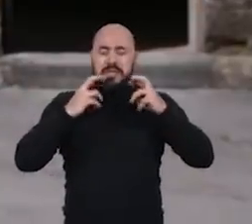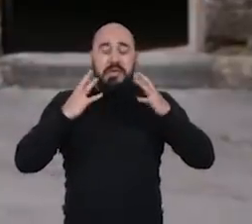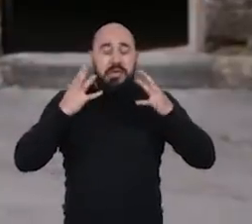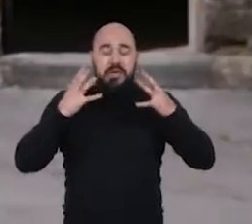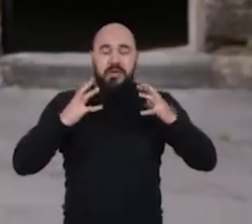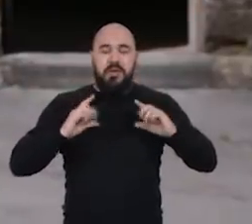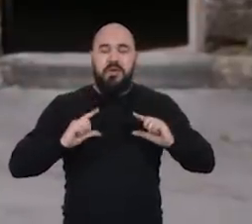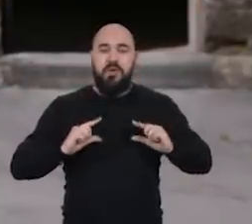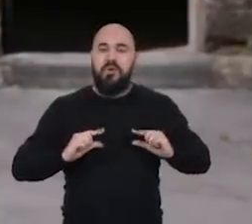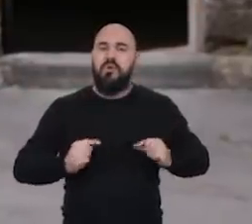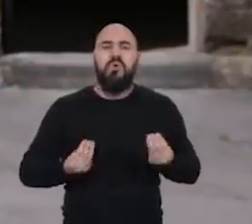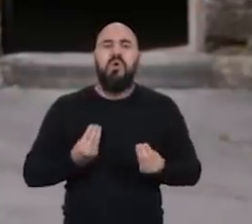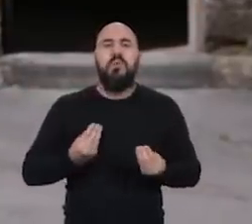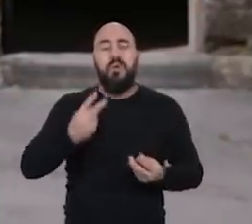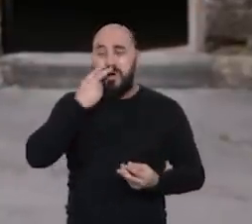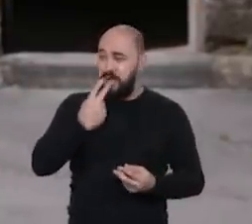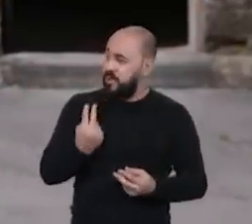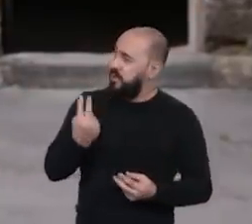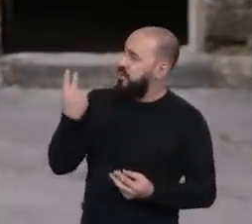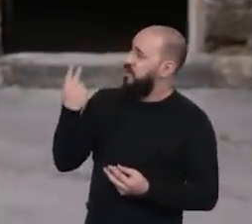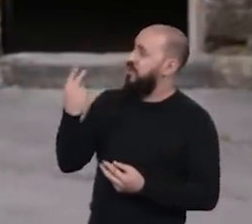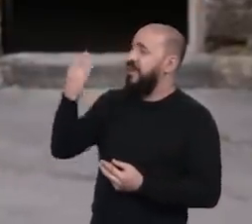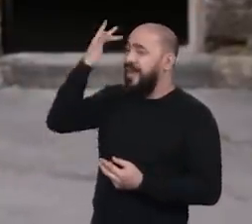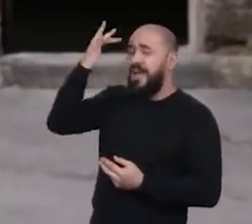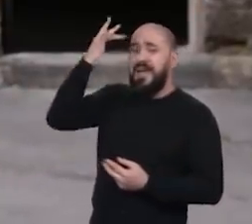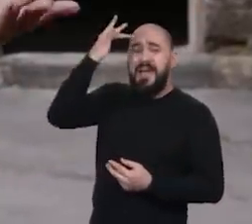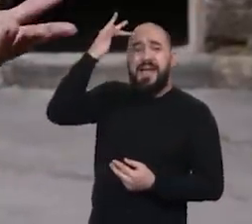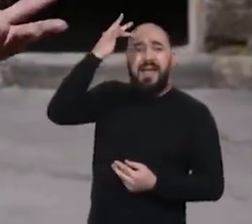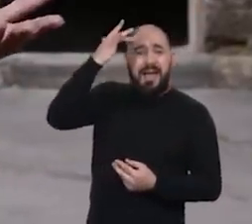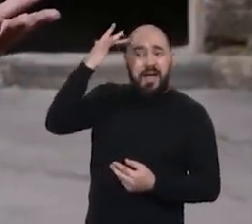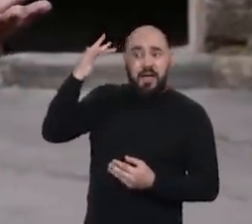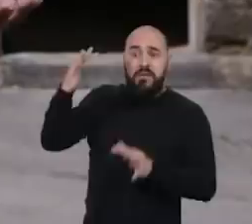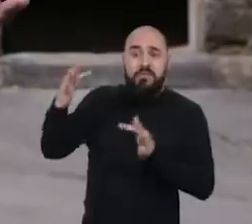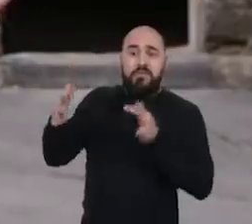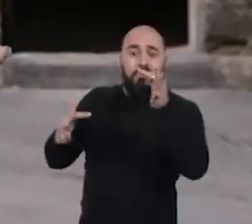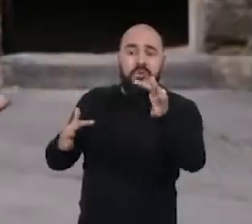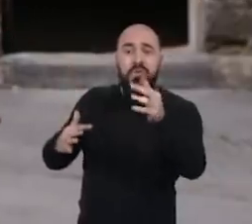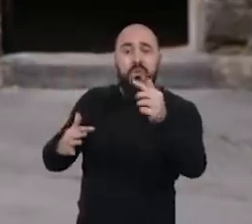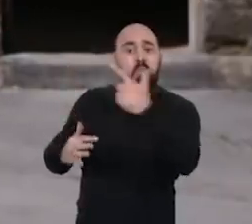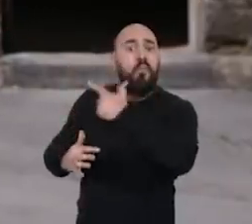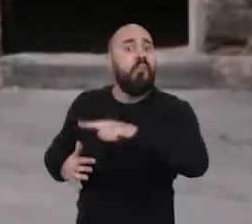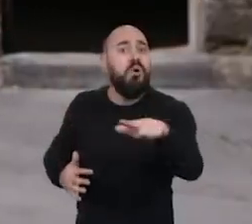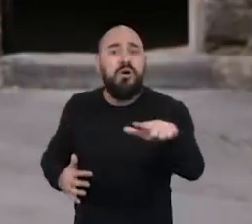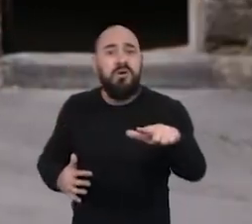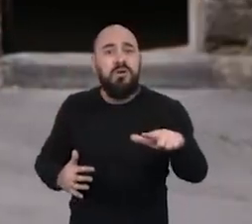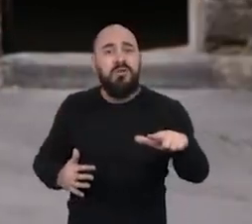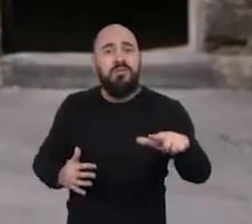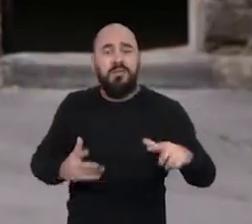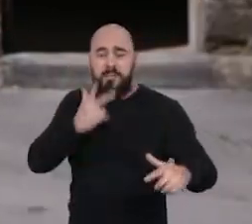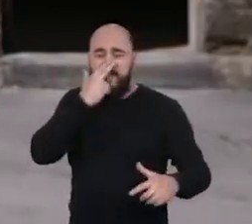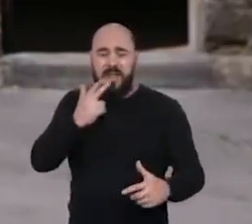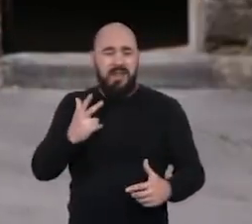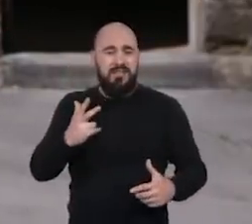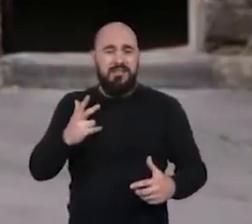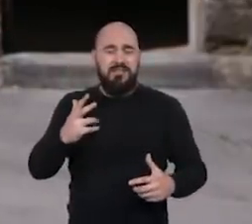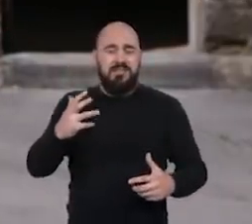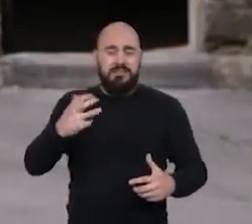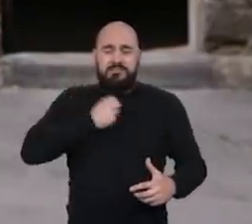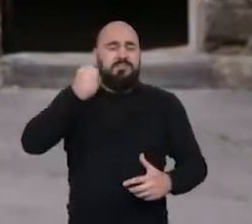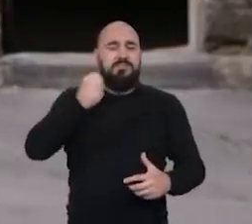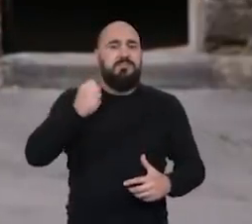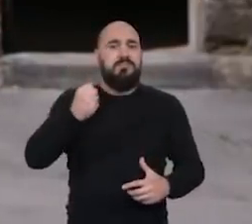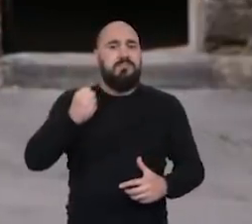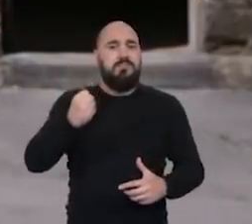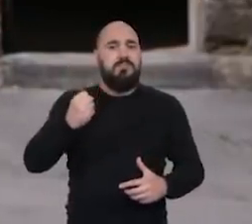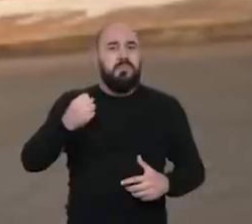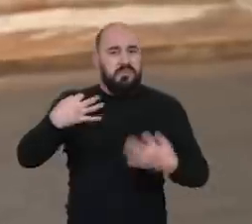para um passado memorável e à frente enxergar apenas um futuro incerto? O fundo do poço parece o destino certo, mas